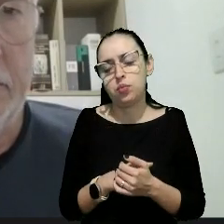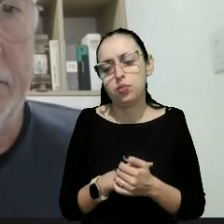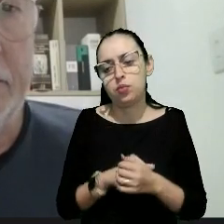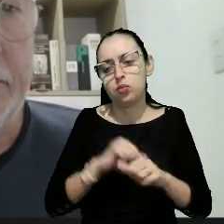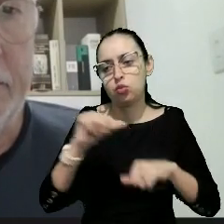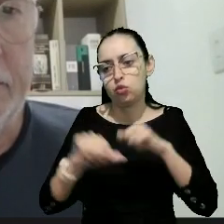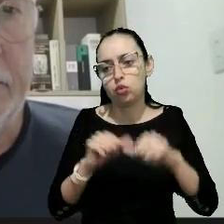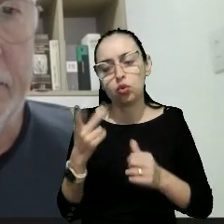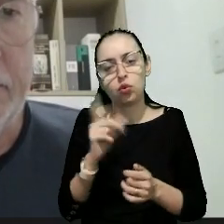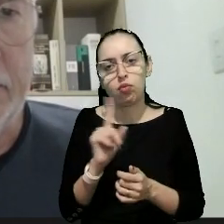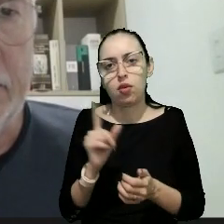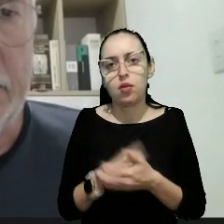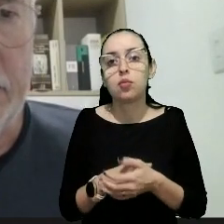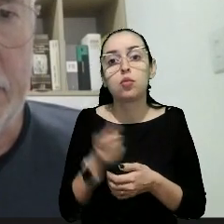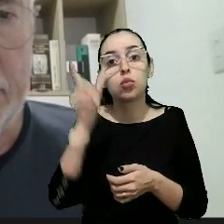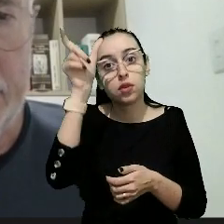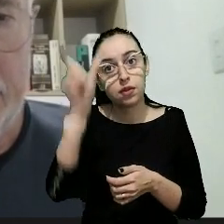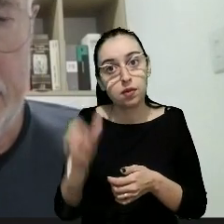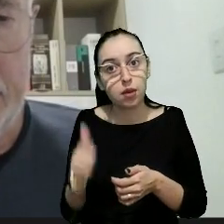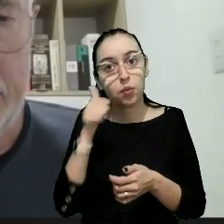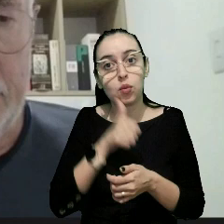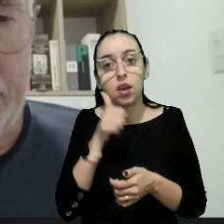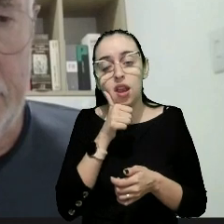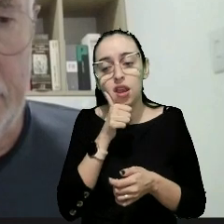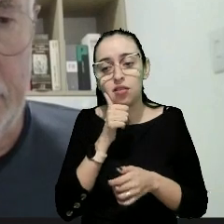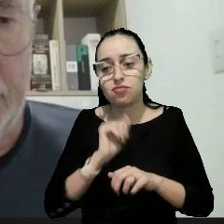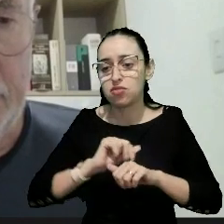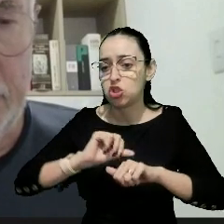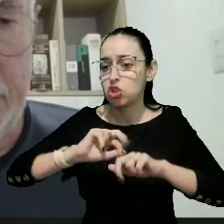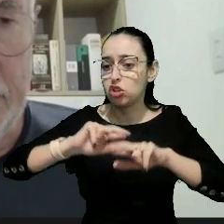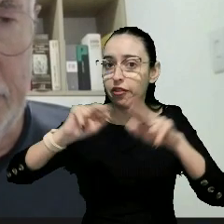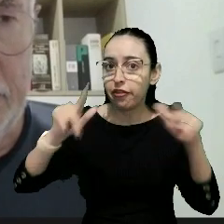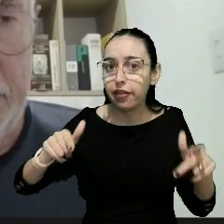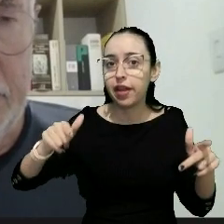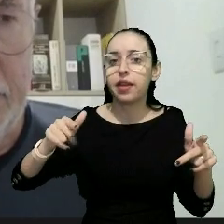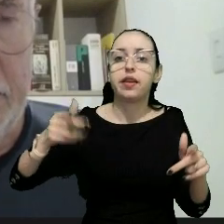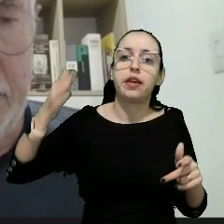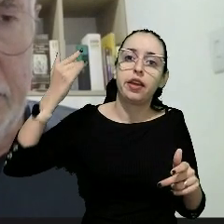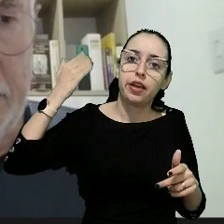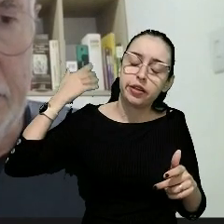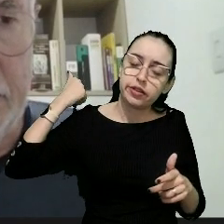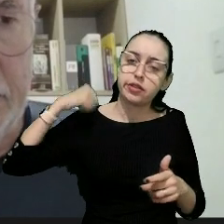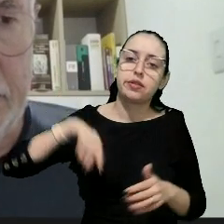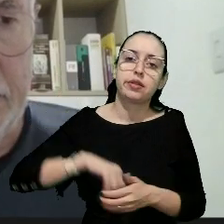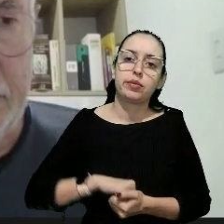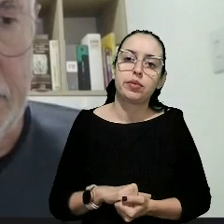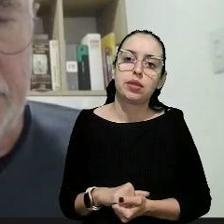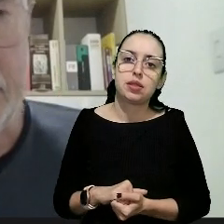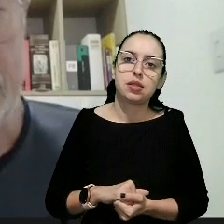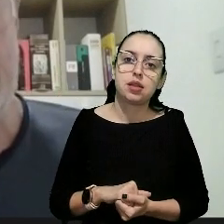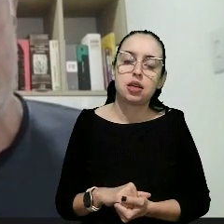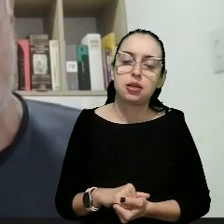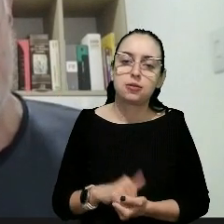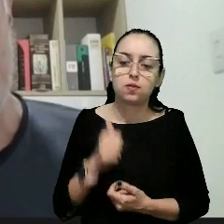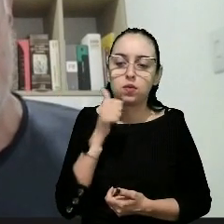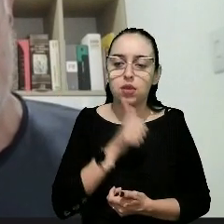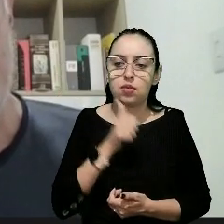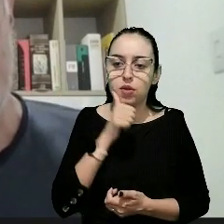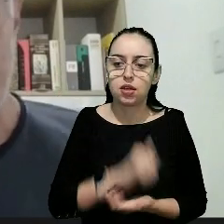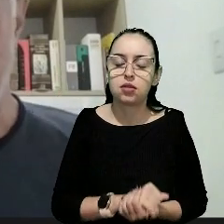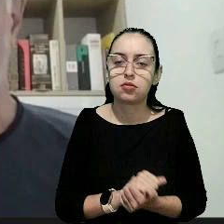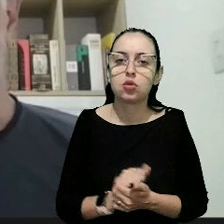mudaram. Por isso que você pega uma mulher como você, que não tem nada a ver com a mulher que foi sua mãe ou sua